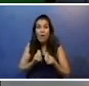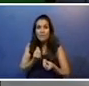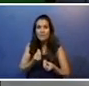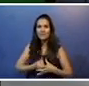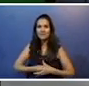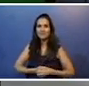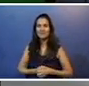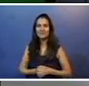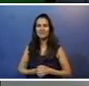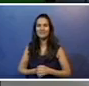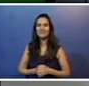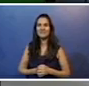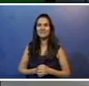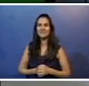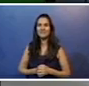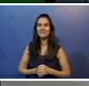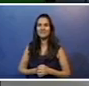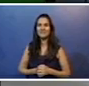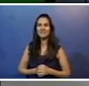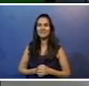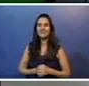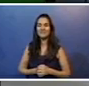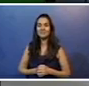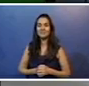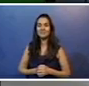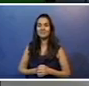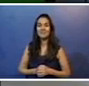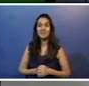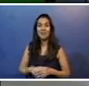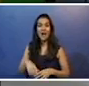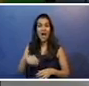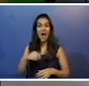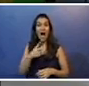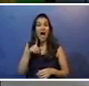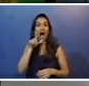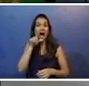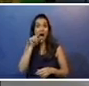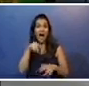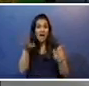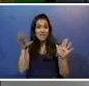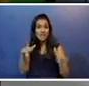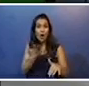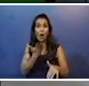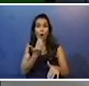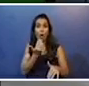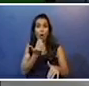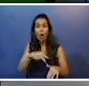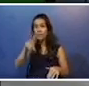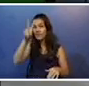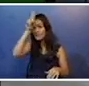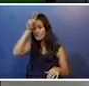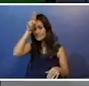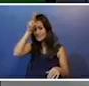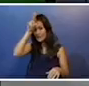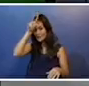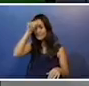parasitas, crianças. As aves insetívoras, que são as aves que se alimentam de